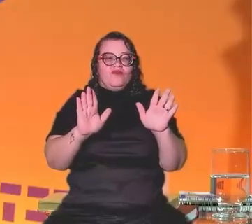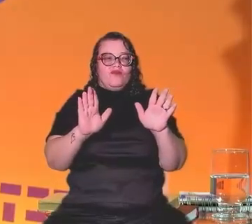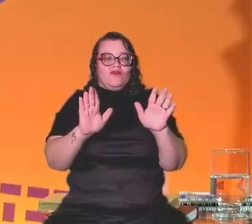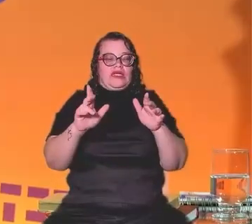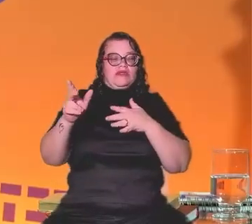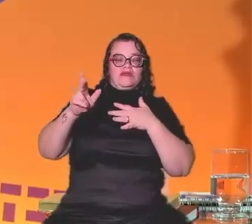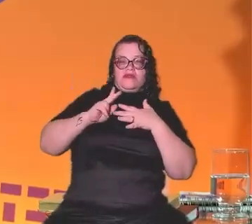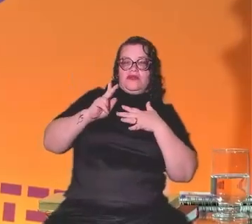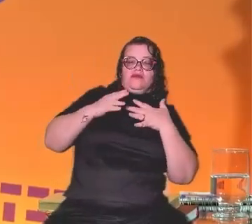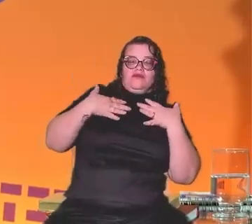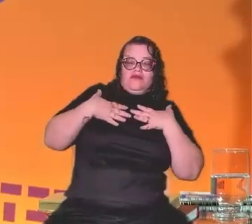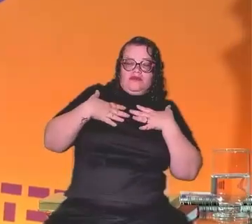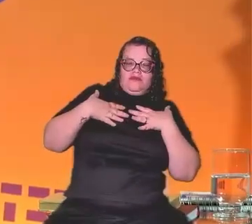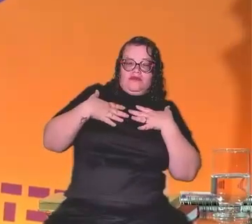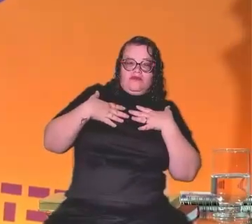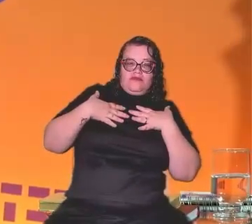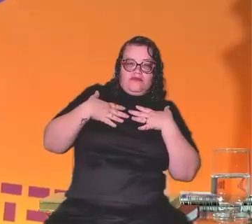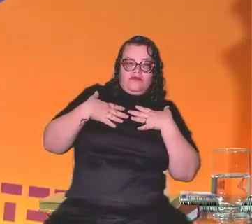resvalaram,